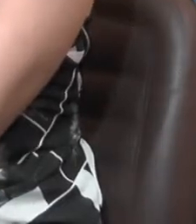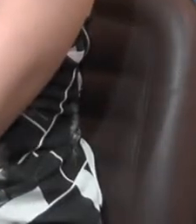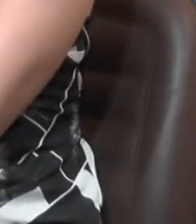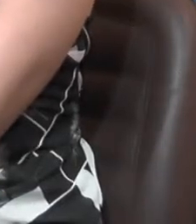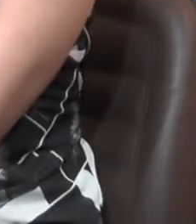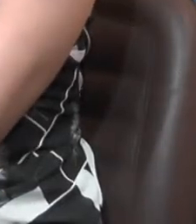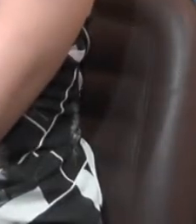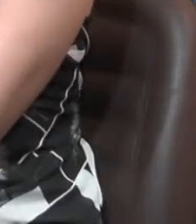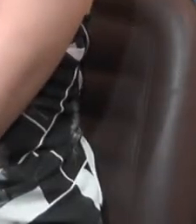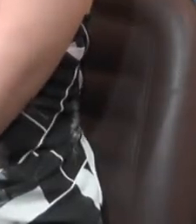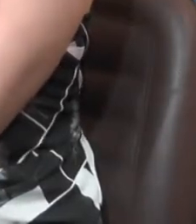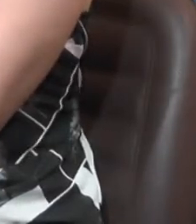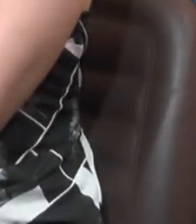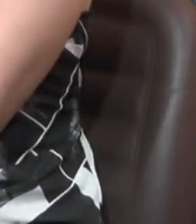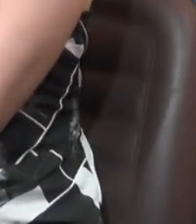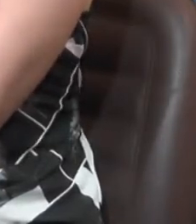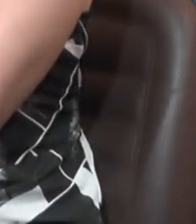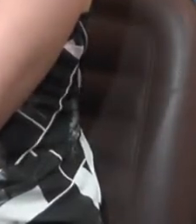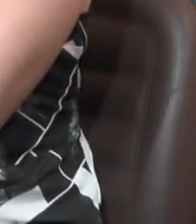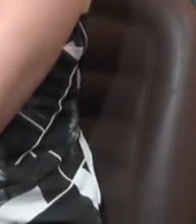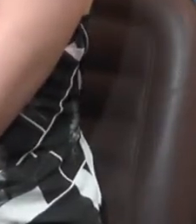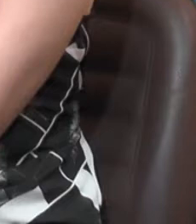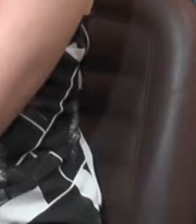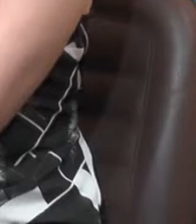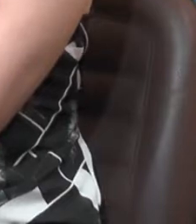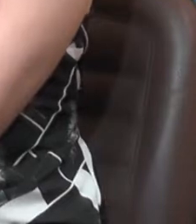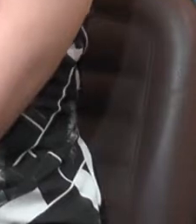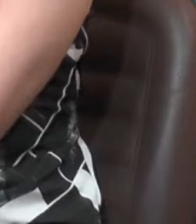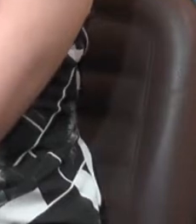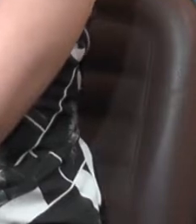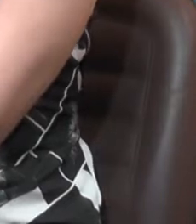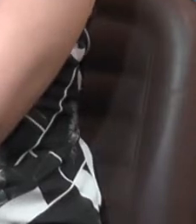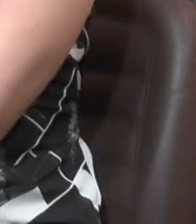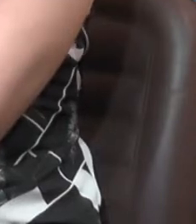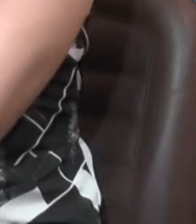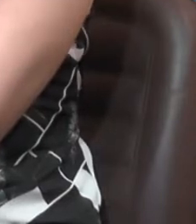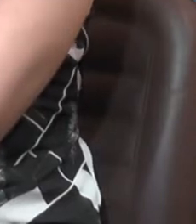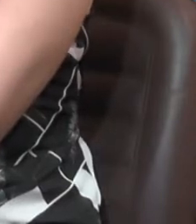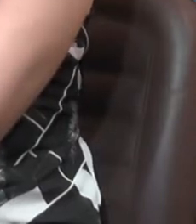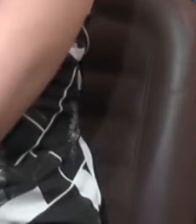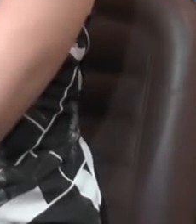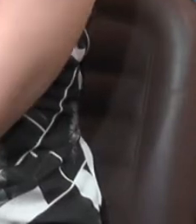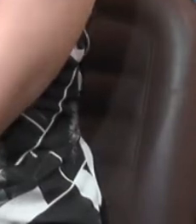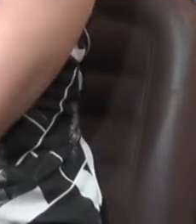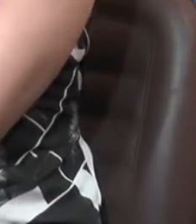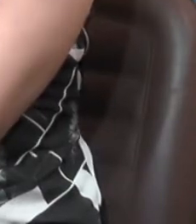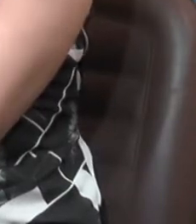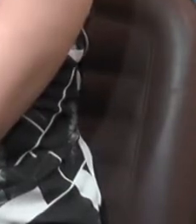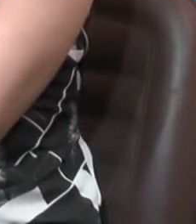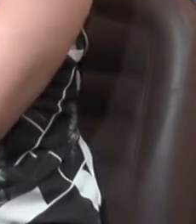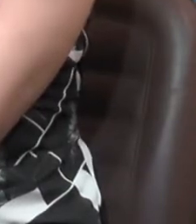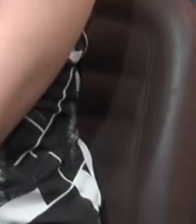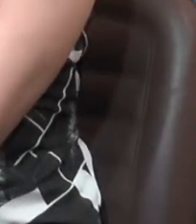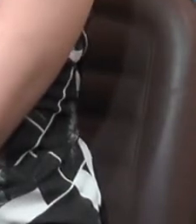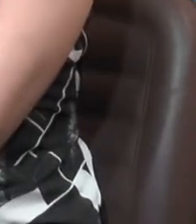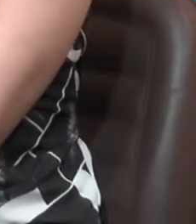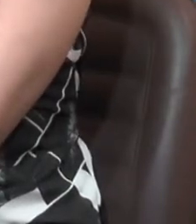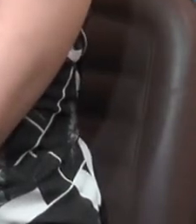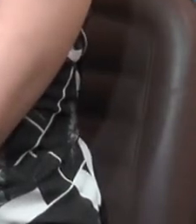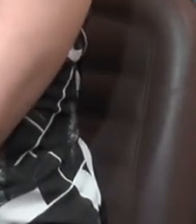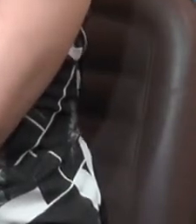se errar? E se falar essa língua diferente, errar? Então, é como comparar eu aprendendo inglês, por